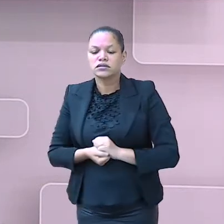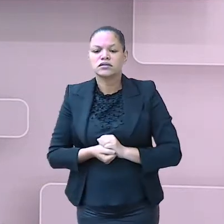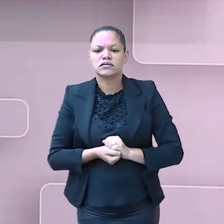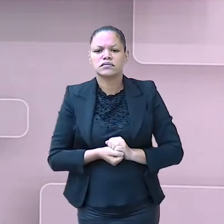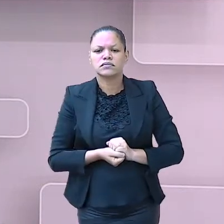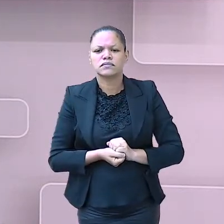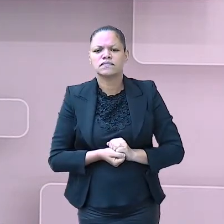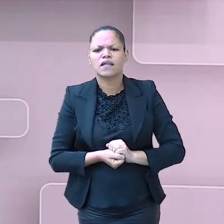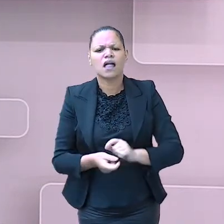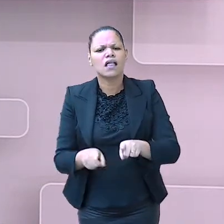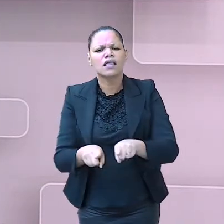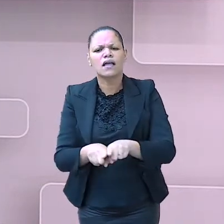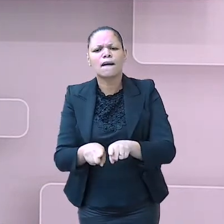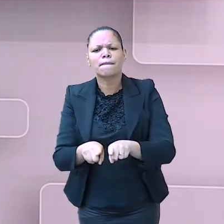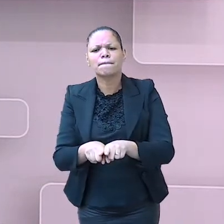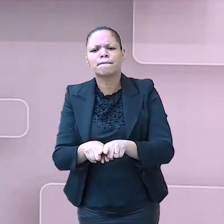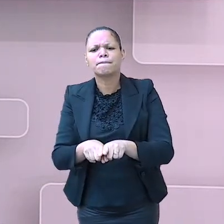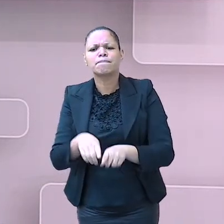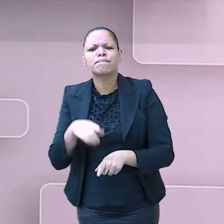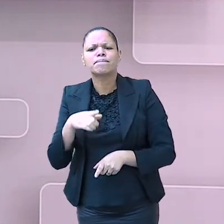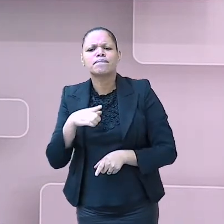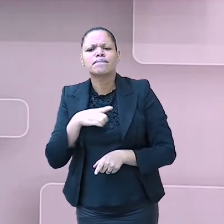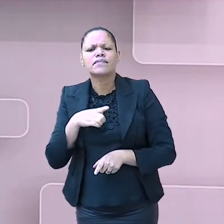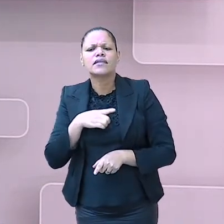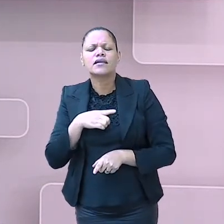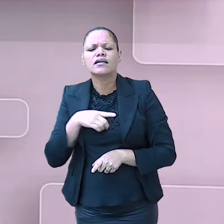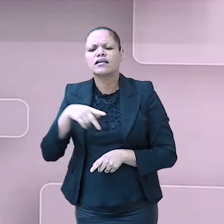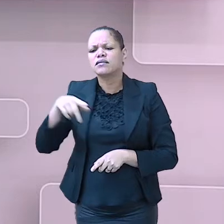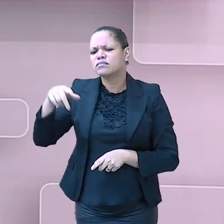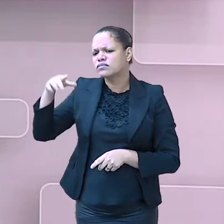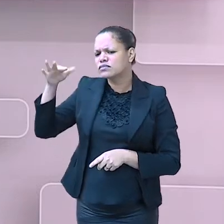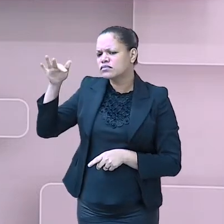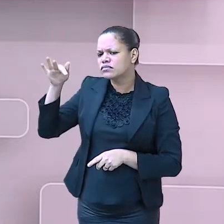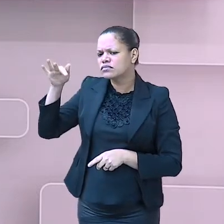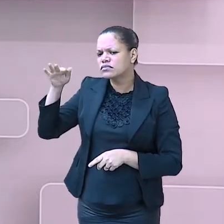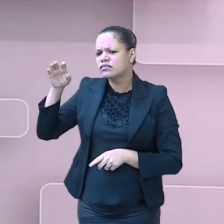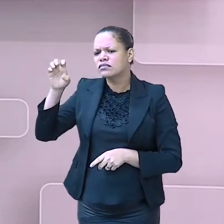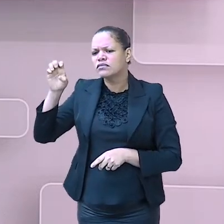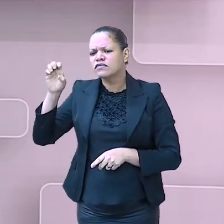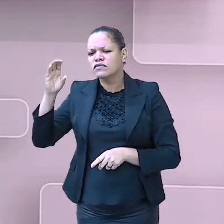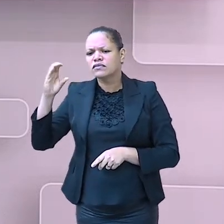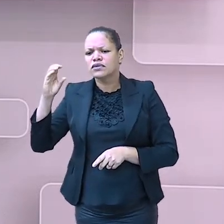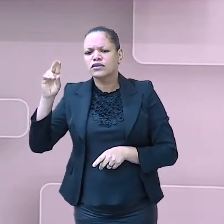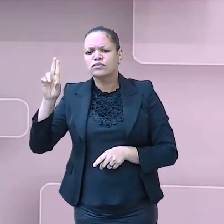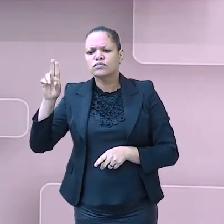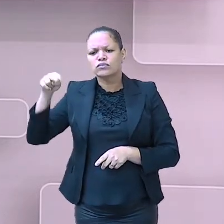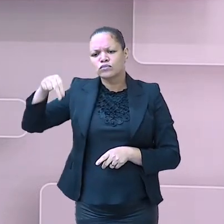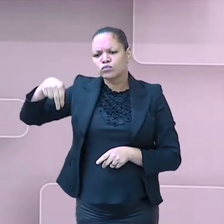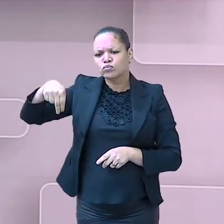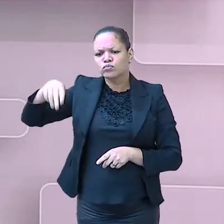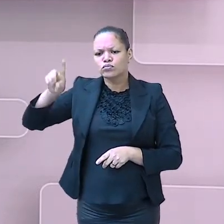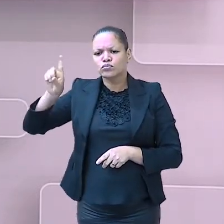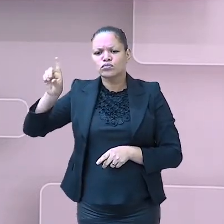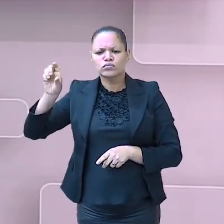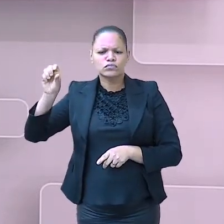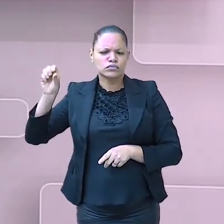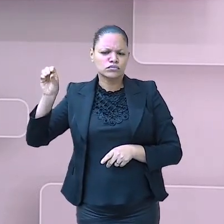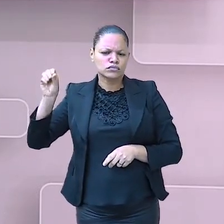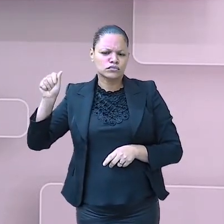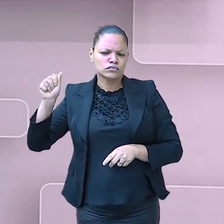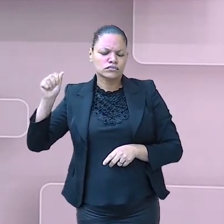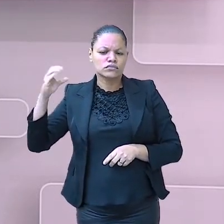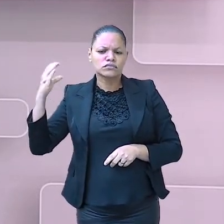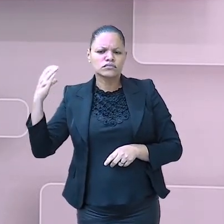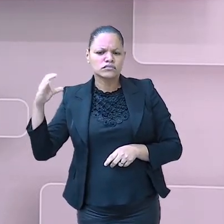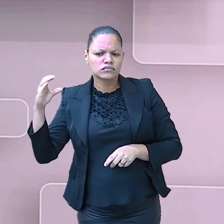A fecundação dessas aves, ela é interna, então ela acontece dentro da fêmea. E aí é